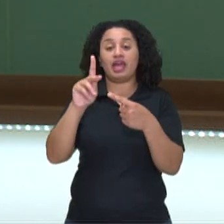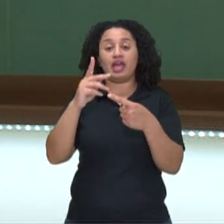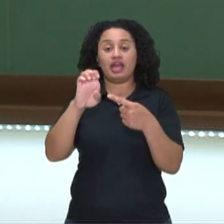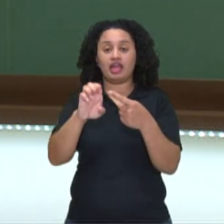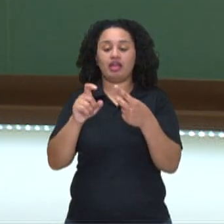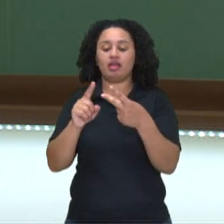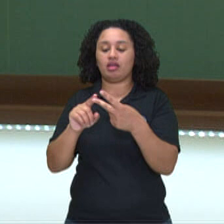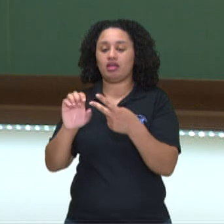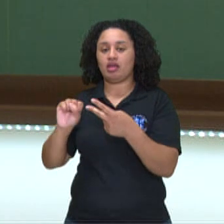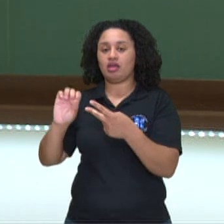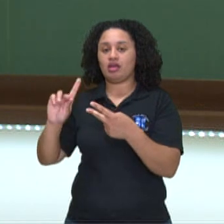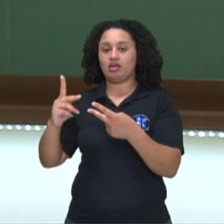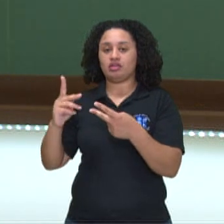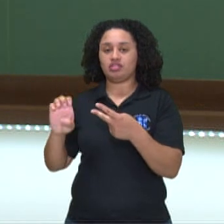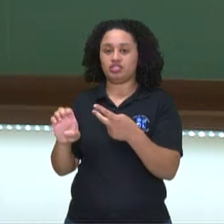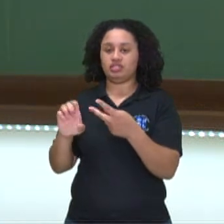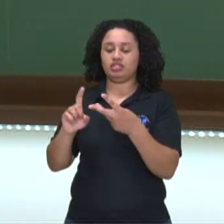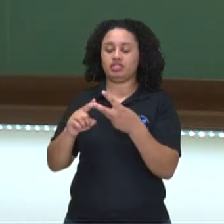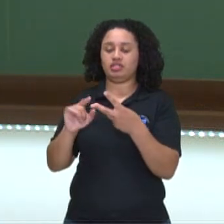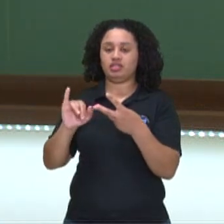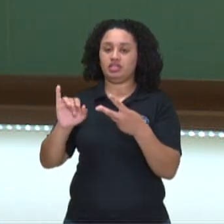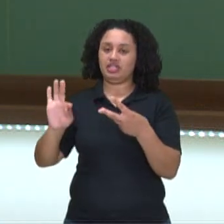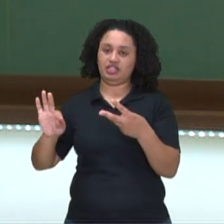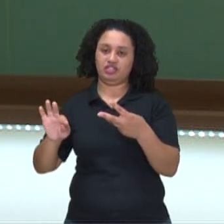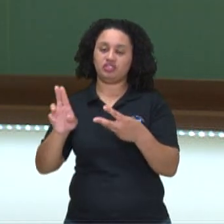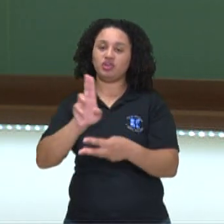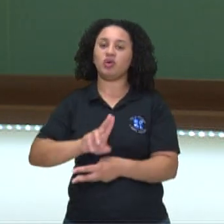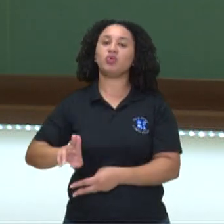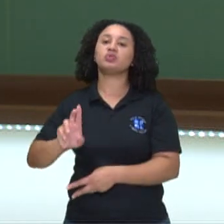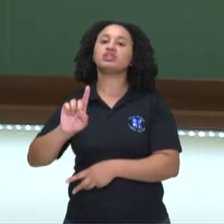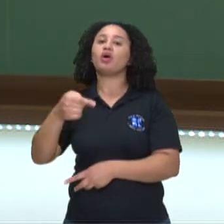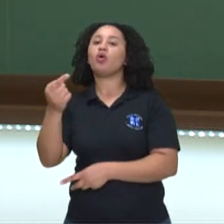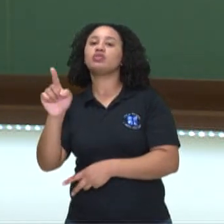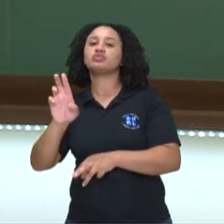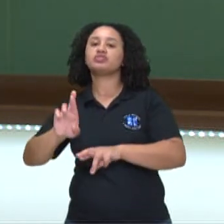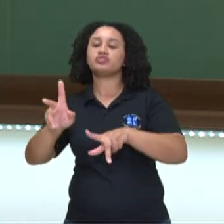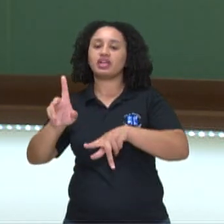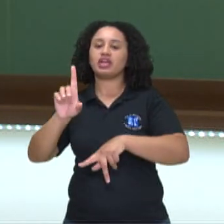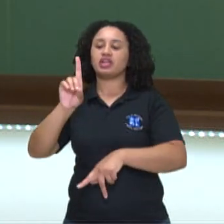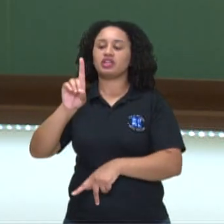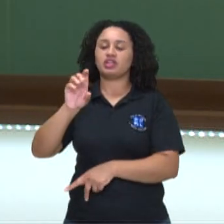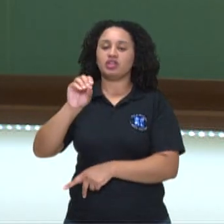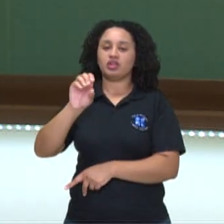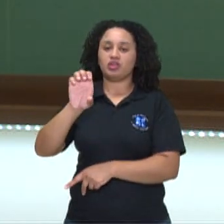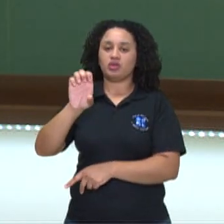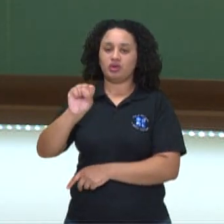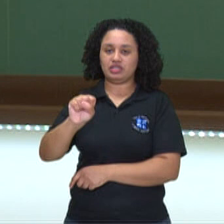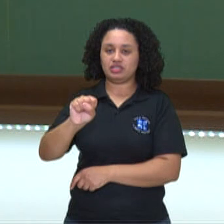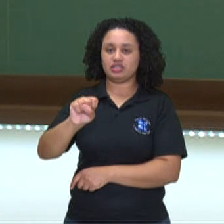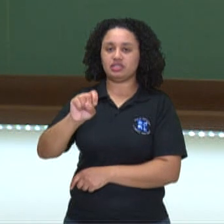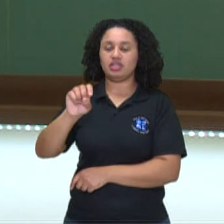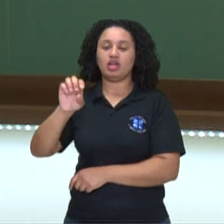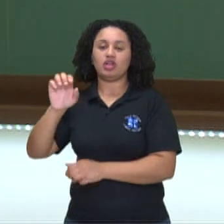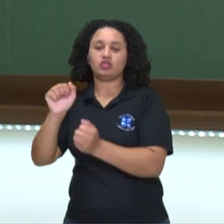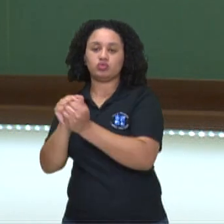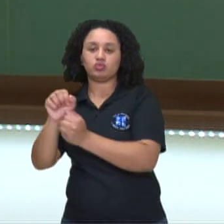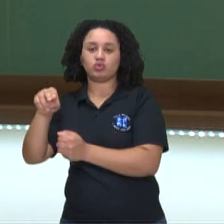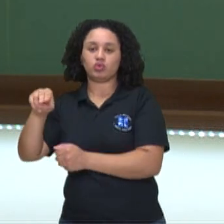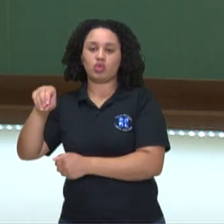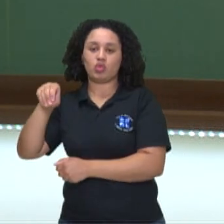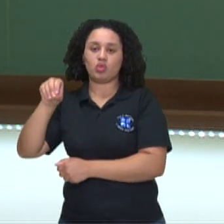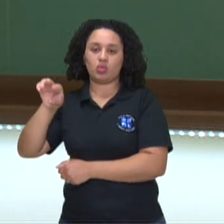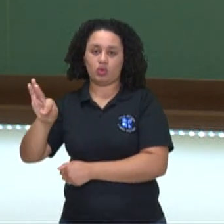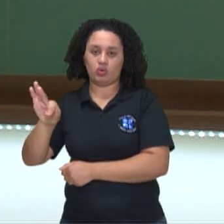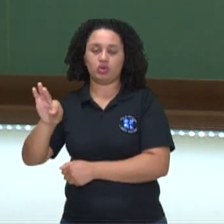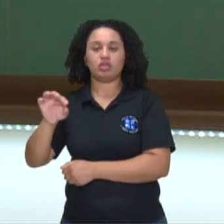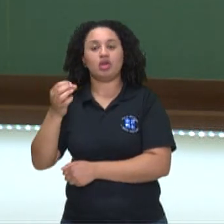it, passam a utilizar a expressão does not ou doesn't. E lembrando que o verbo, quando nós trabalhamos